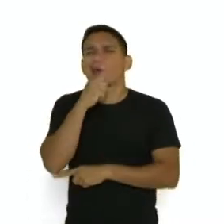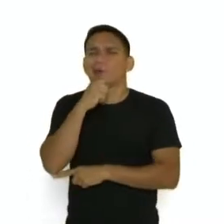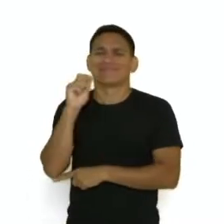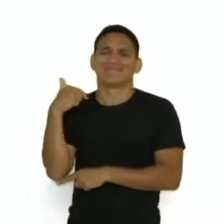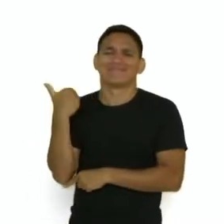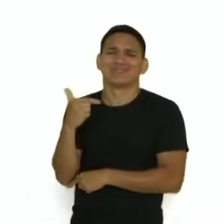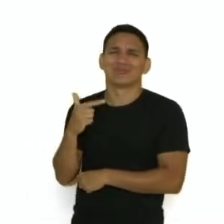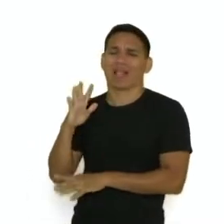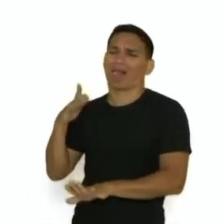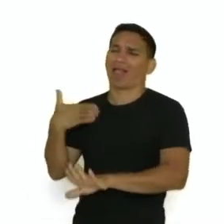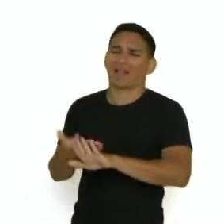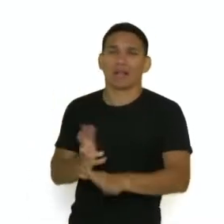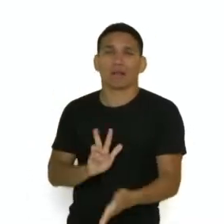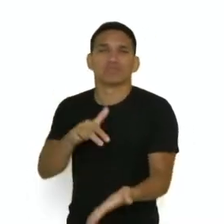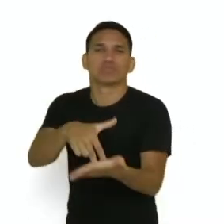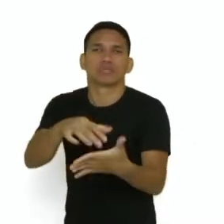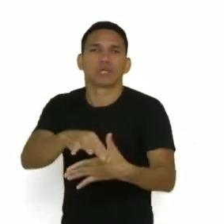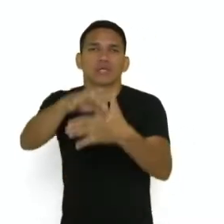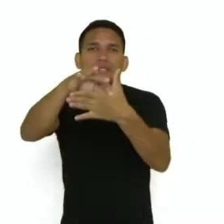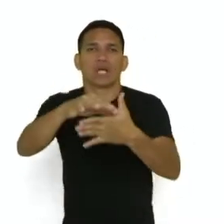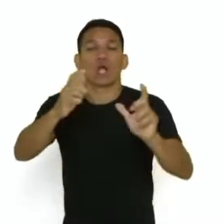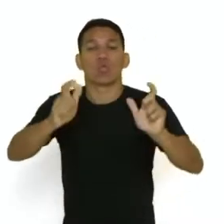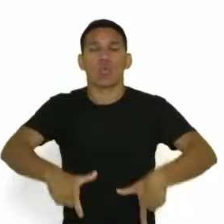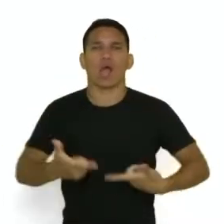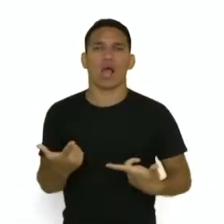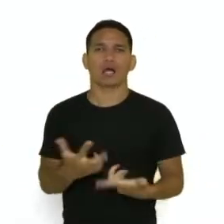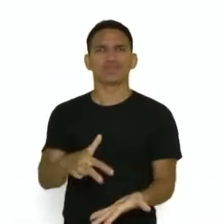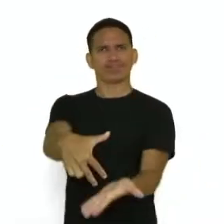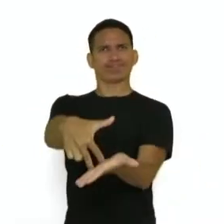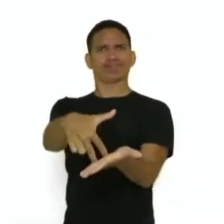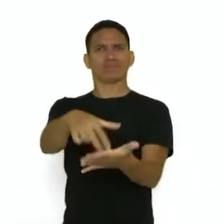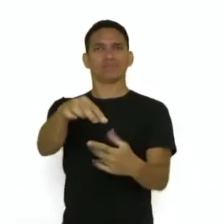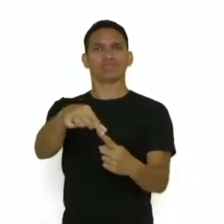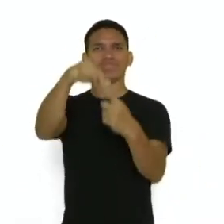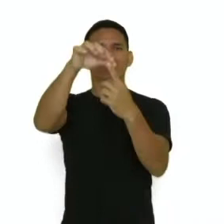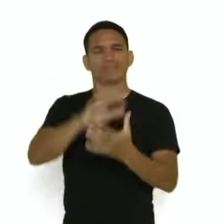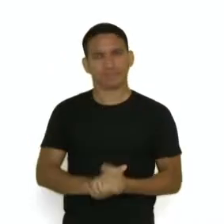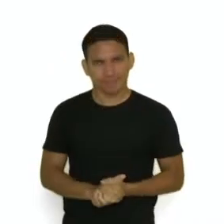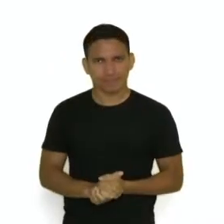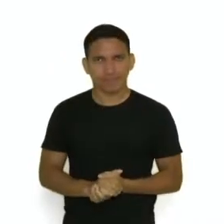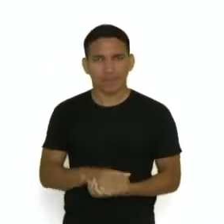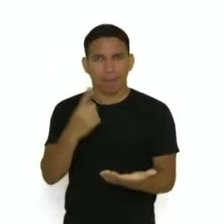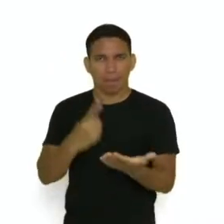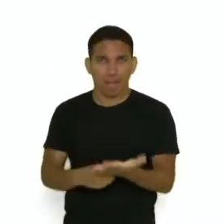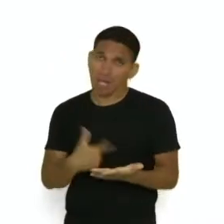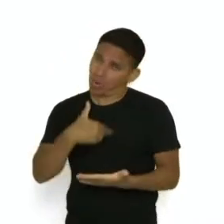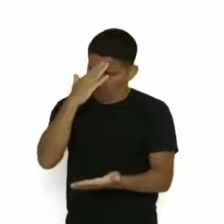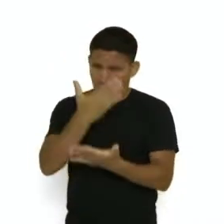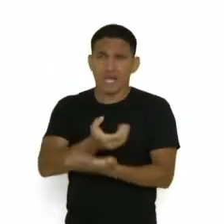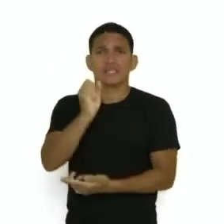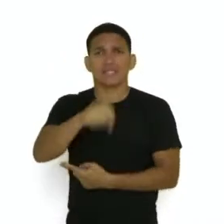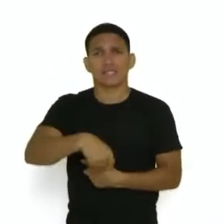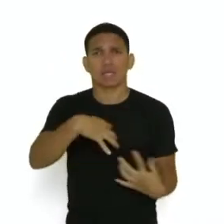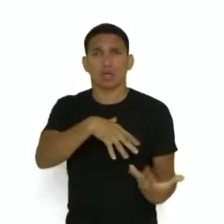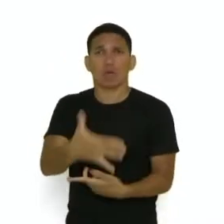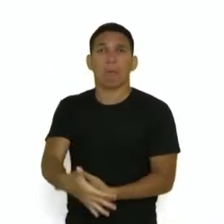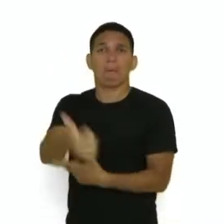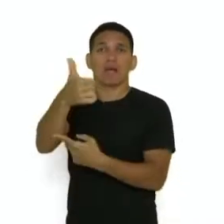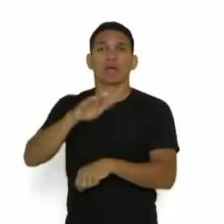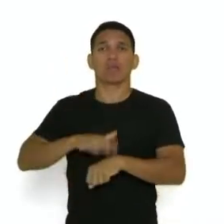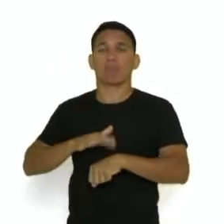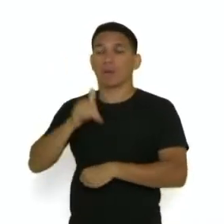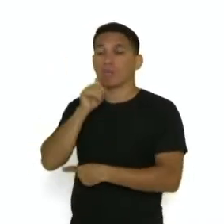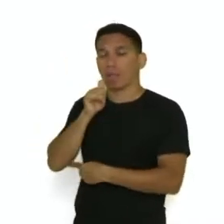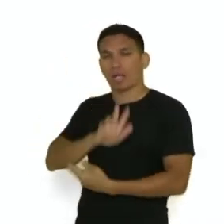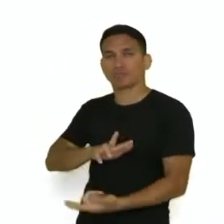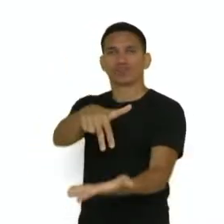lá nos cargos de liderança e de tomada de decisão. Acredito sinceramente que o mundo será melhor, sim, quando as mulheres chegarem